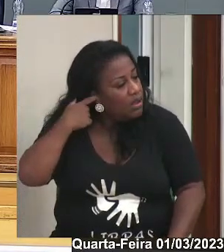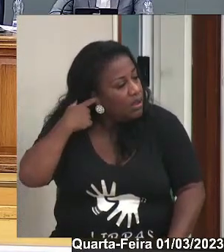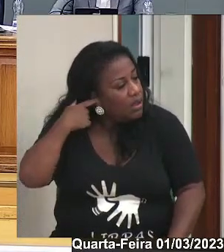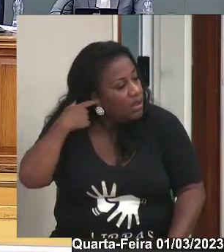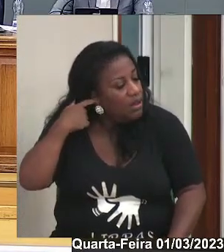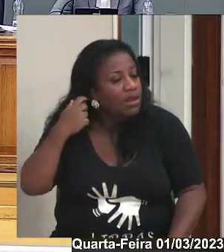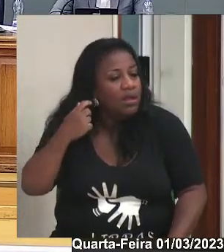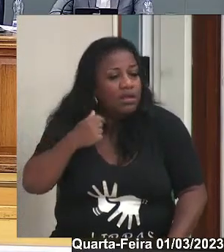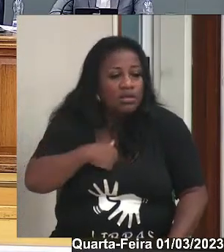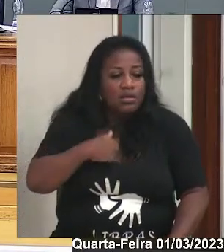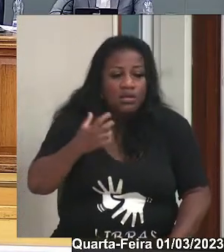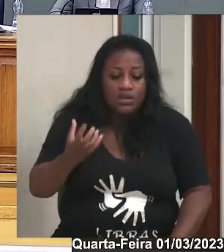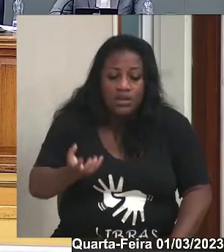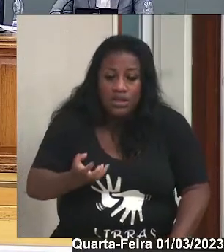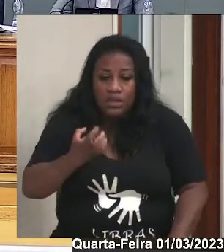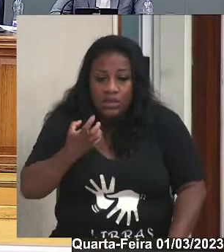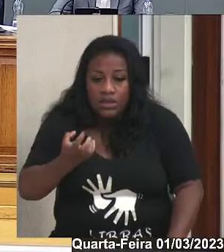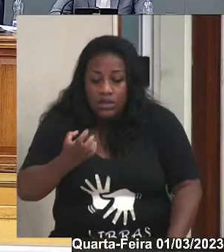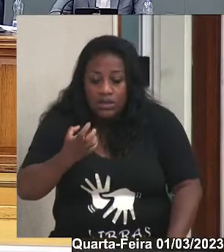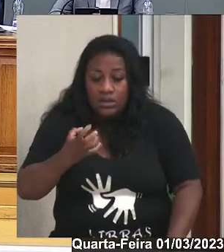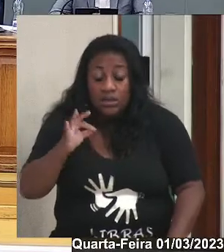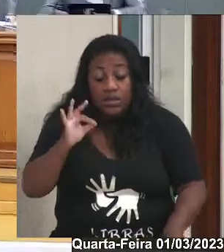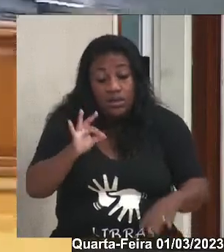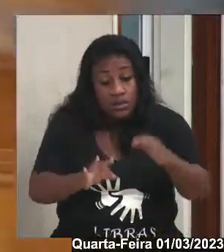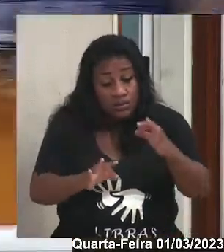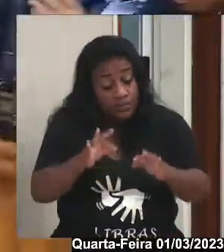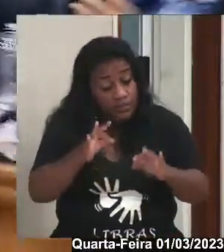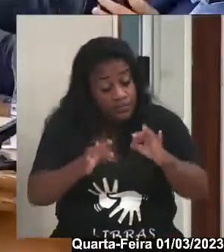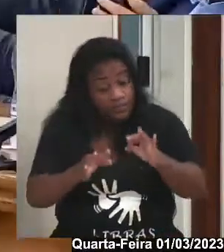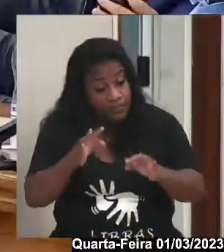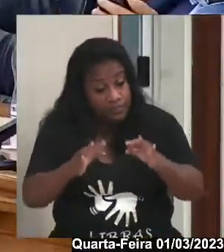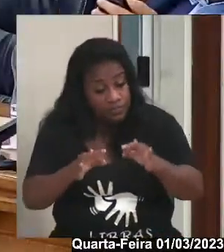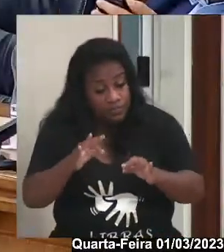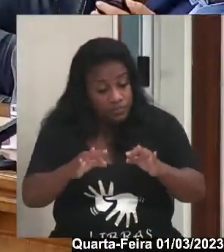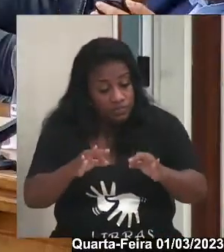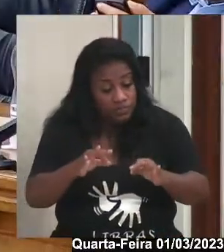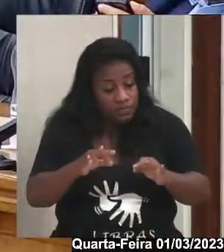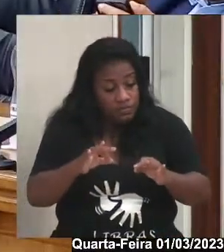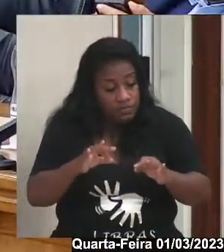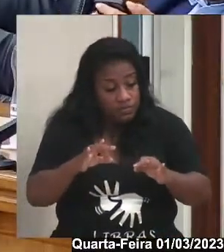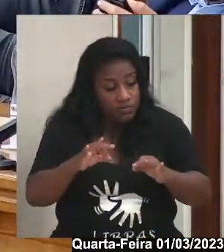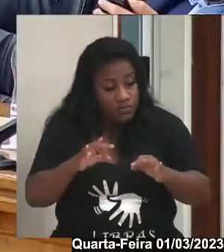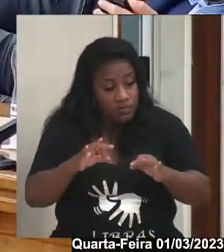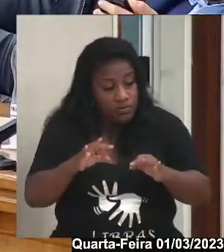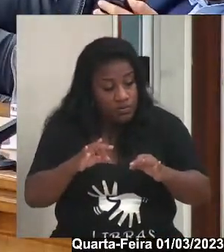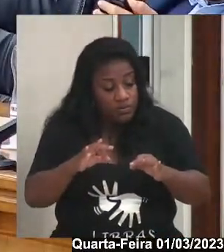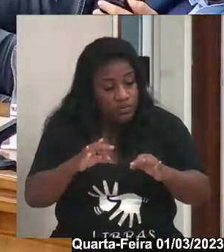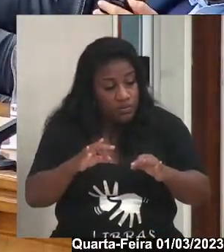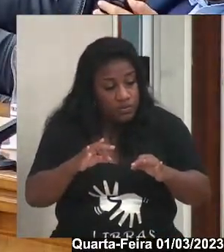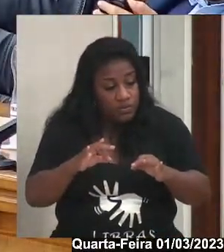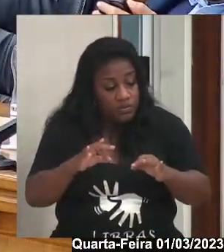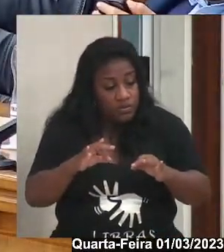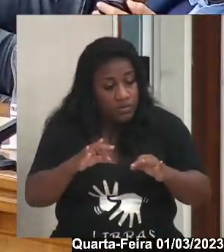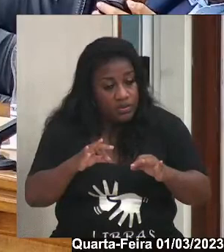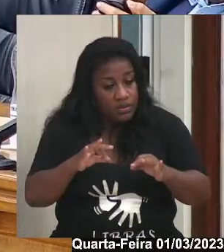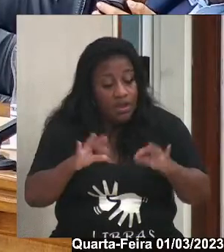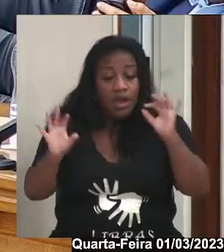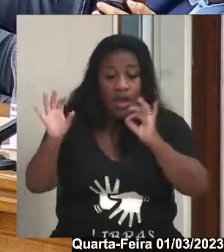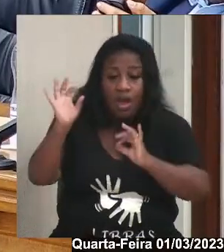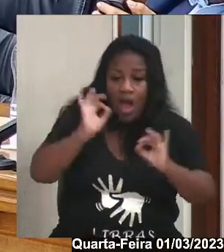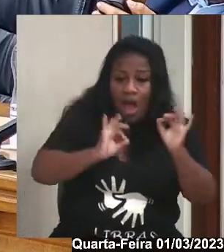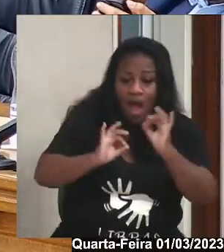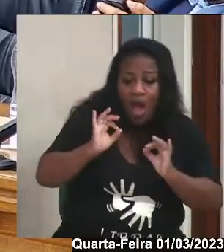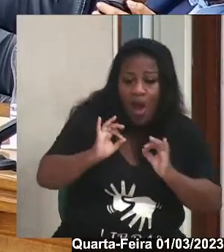Eu quero vir aqui até fazer uma justificativa para tantos pedidos de regularização